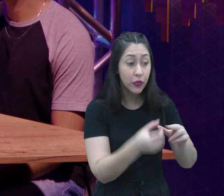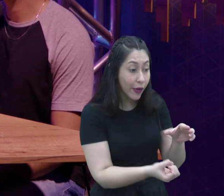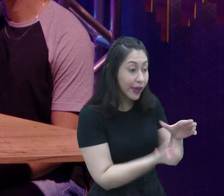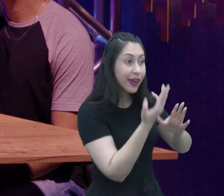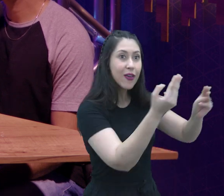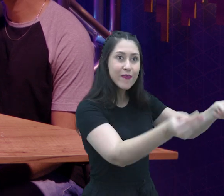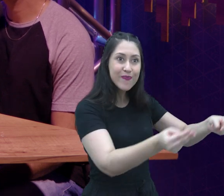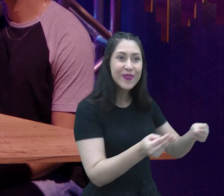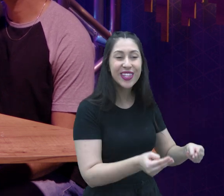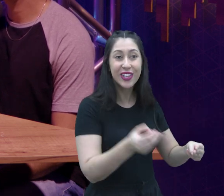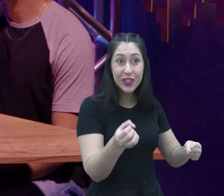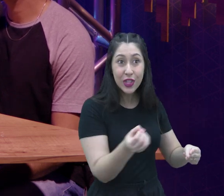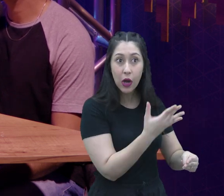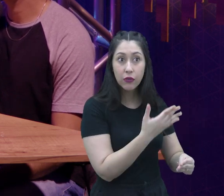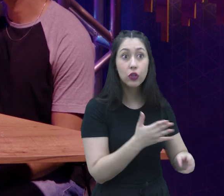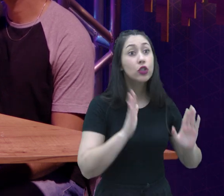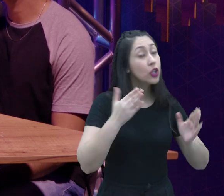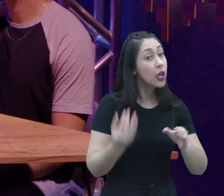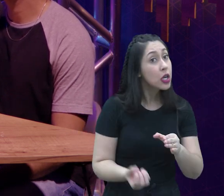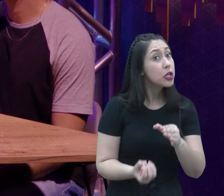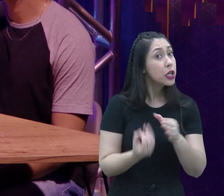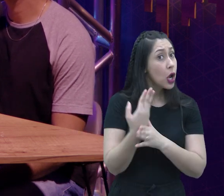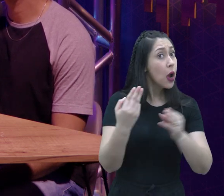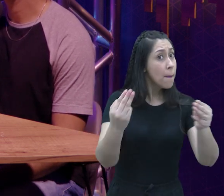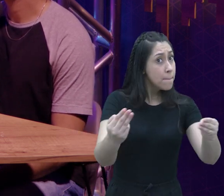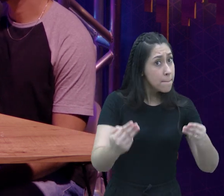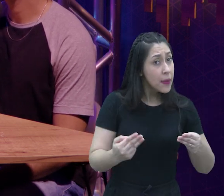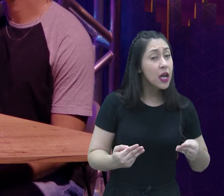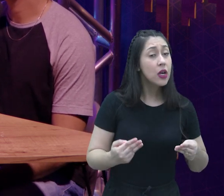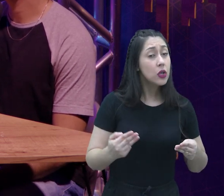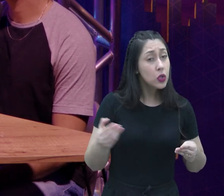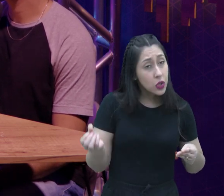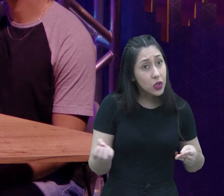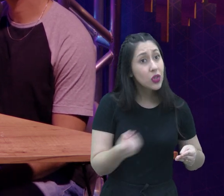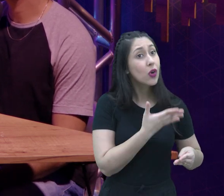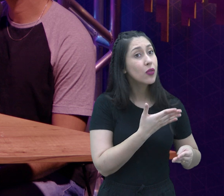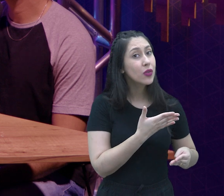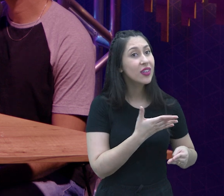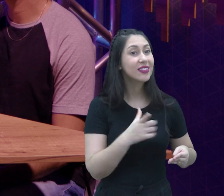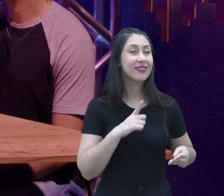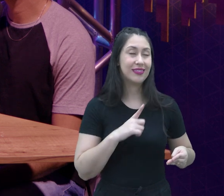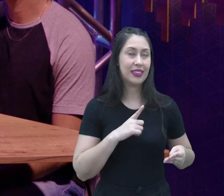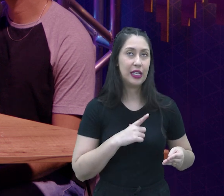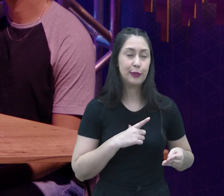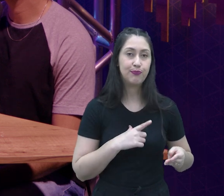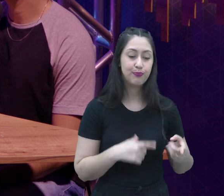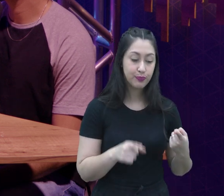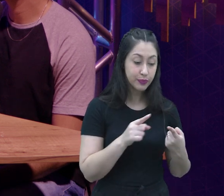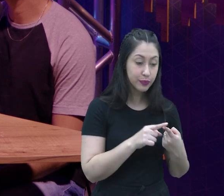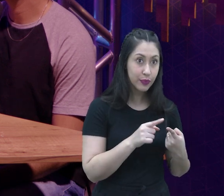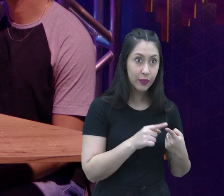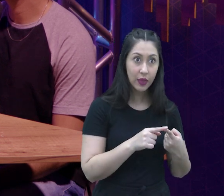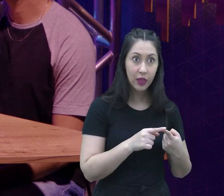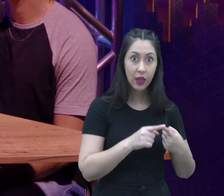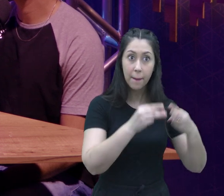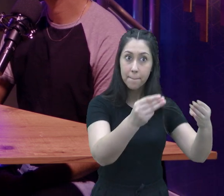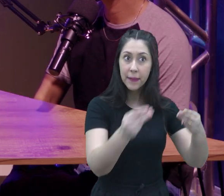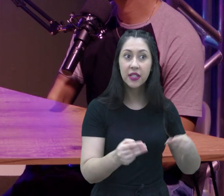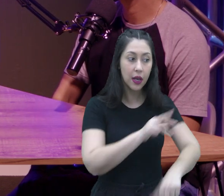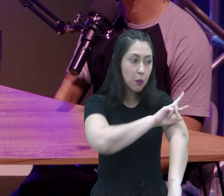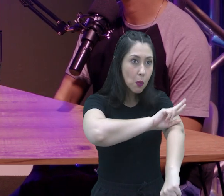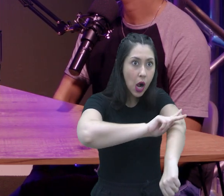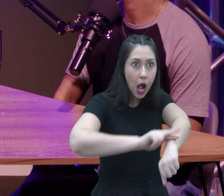exatamente. A gente teve a criação de alguns ministérios, né, nesse governo. A gente tem da